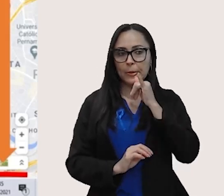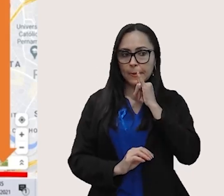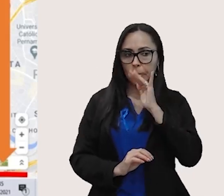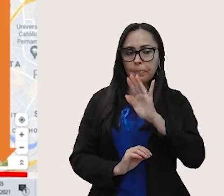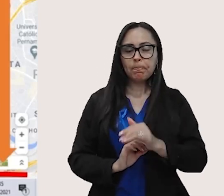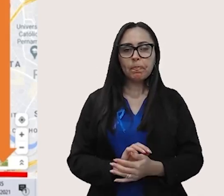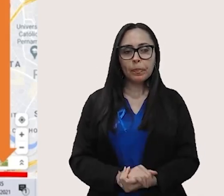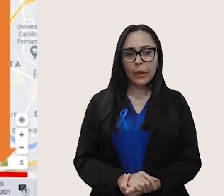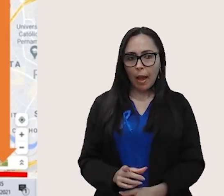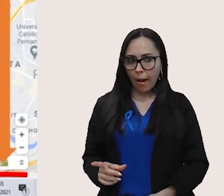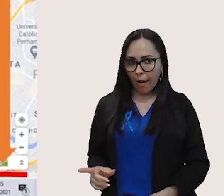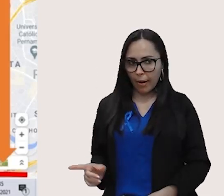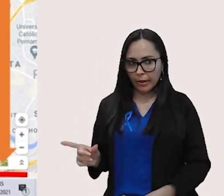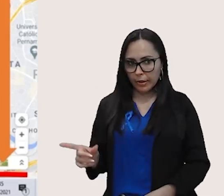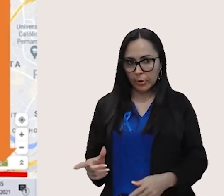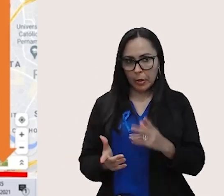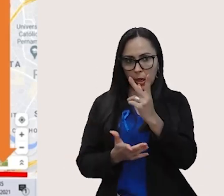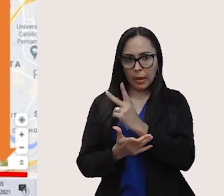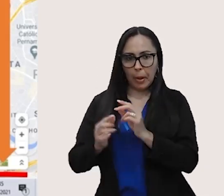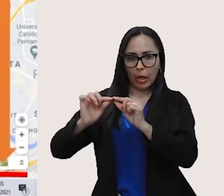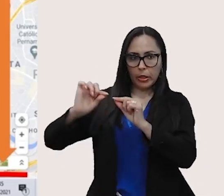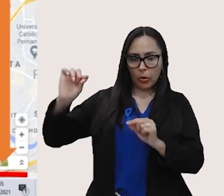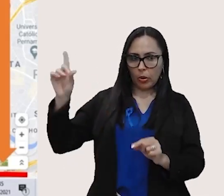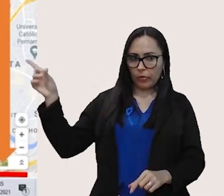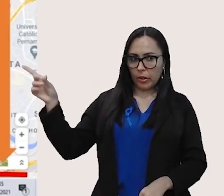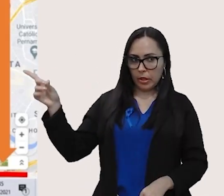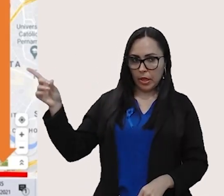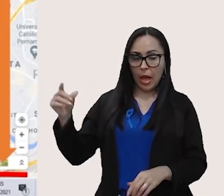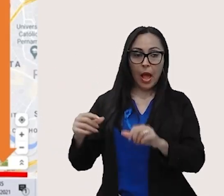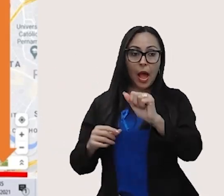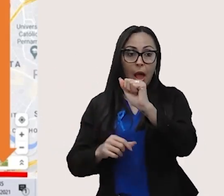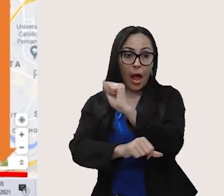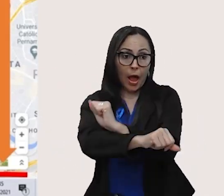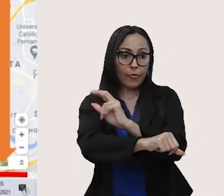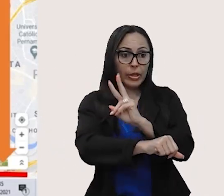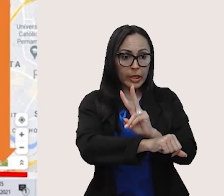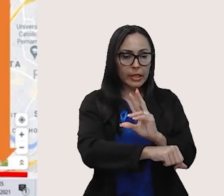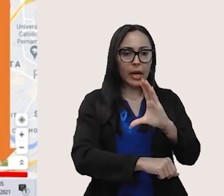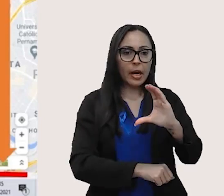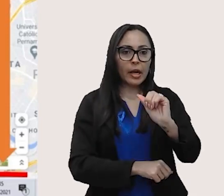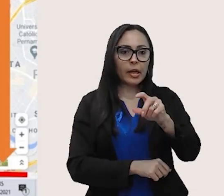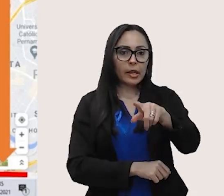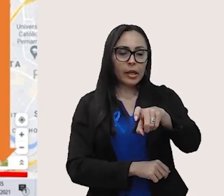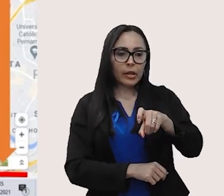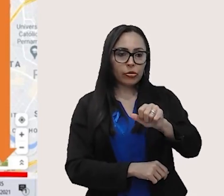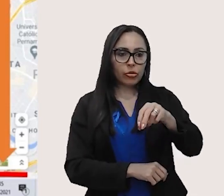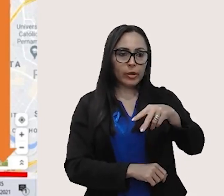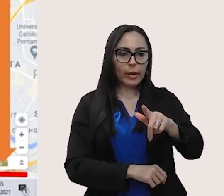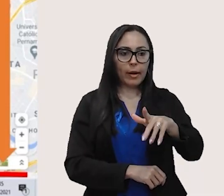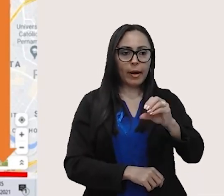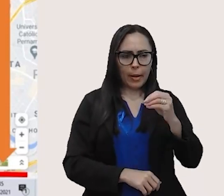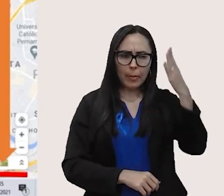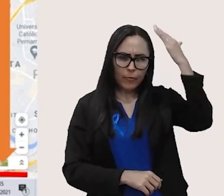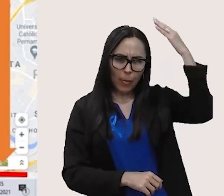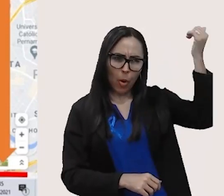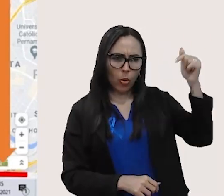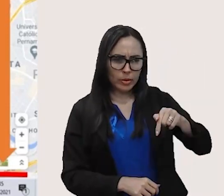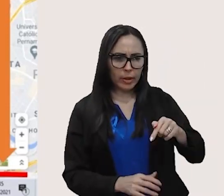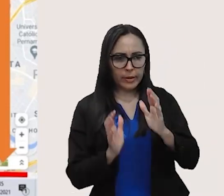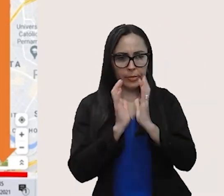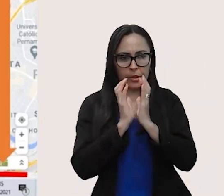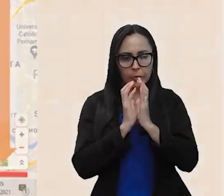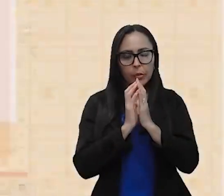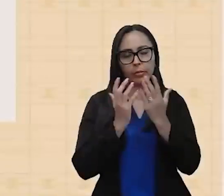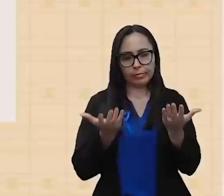só, aqui no mapa eu tenho a Avenida Caxangá, que é uma avenida em linha reta, que é considerada uma das maiores da América